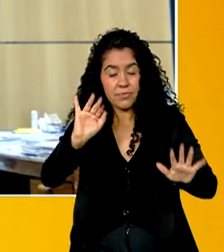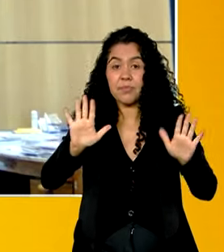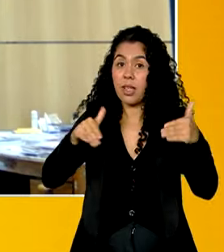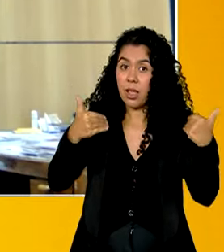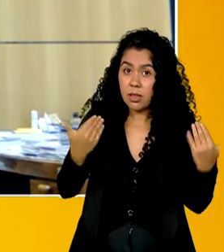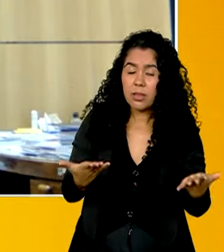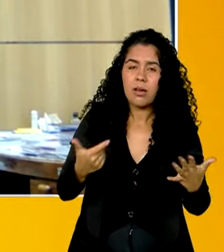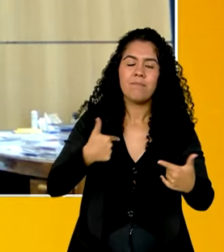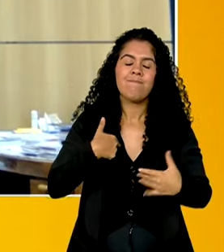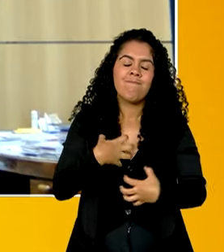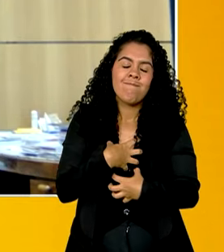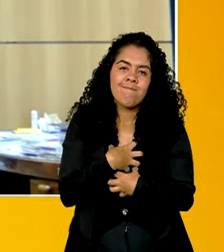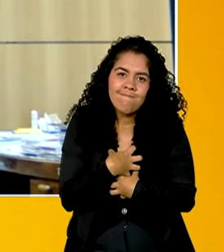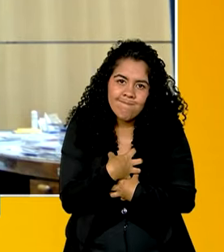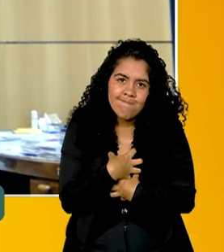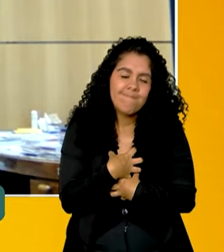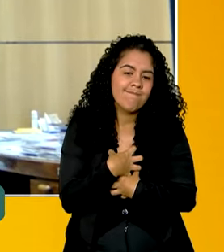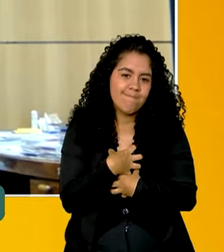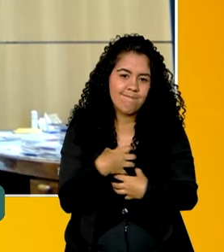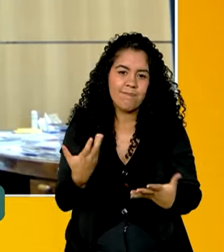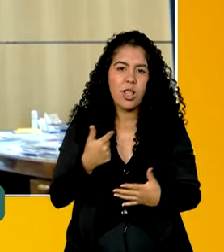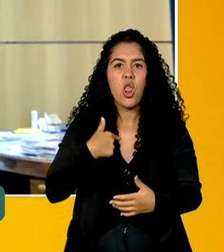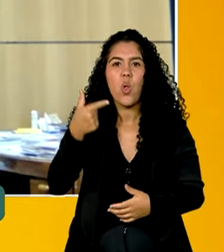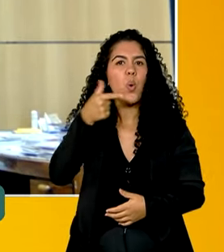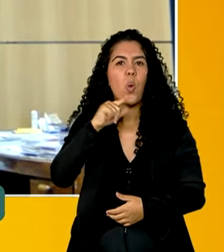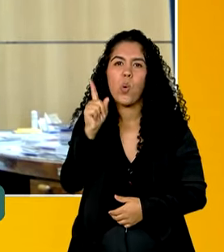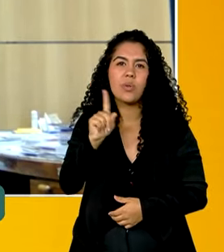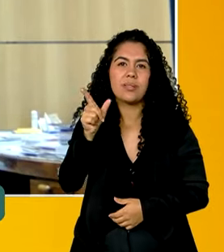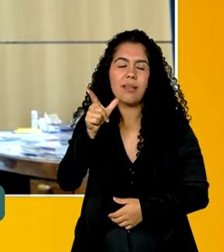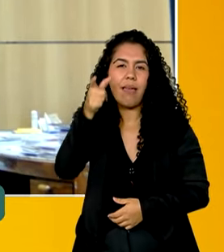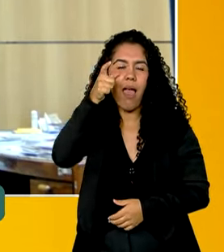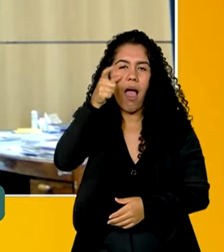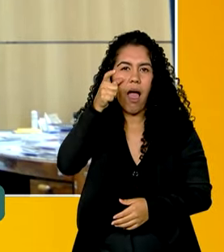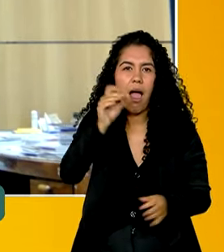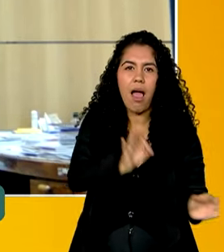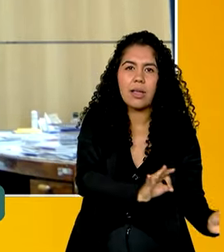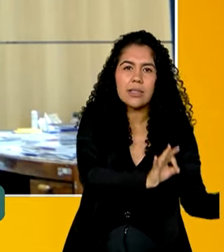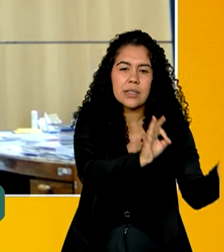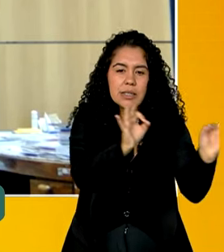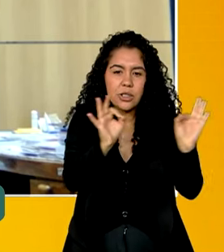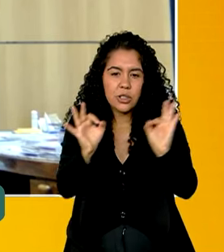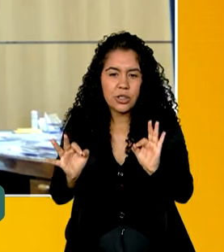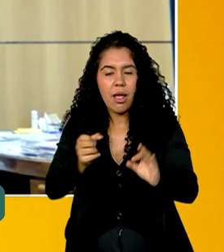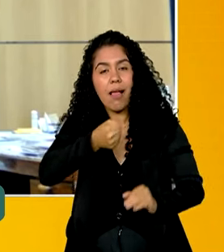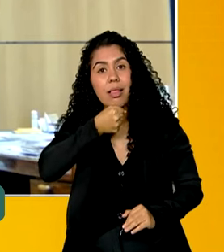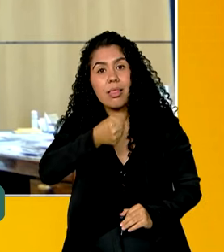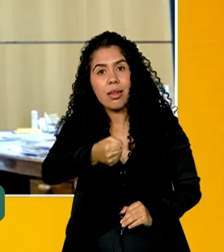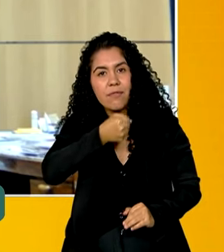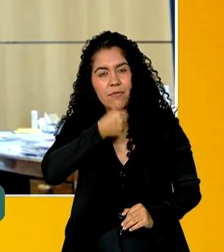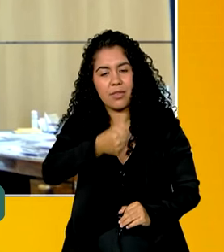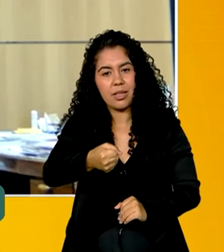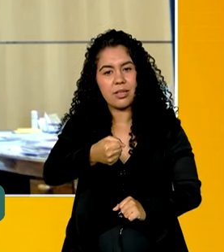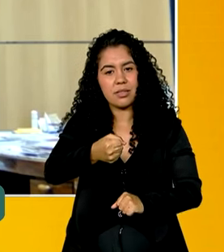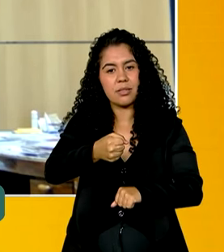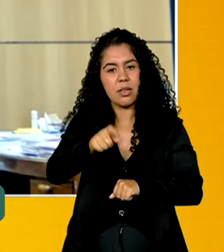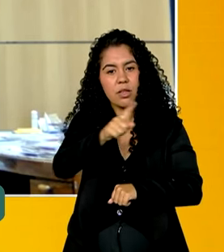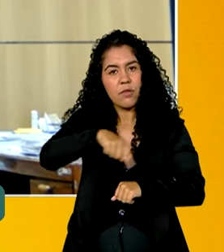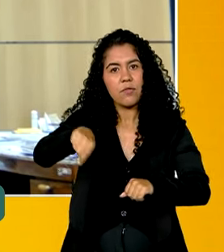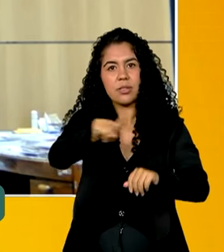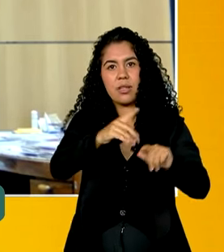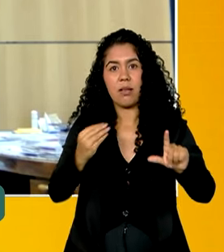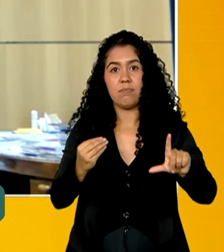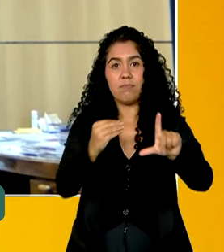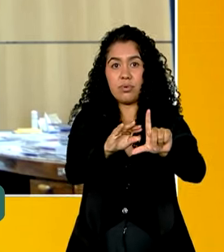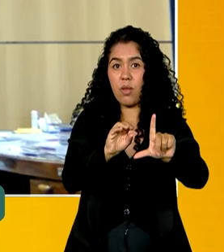primeiro lamentar, eu não consegui assistir a entrevista que vocês transmitiram ao vivo, mas